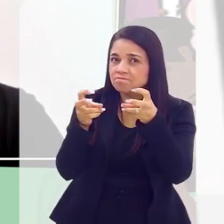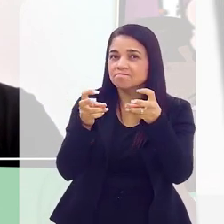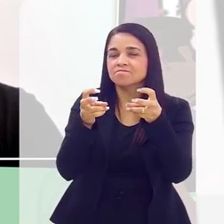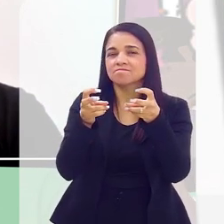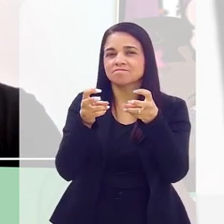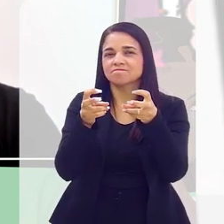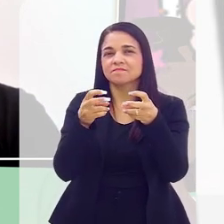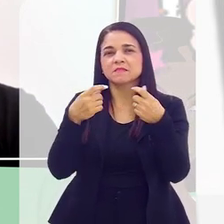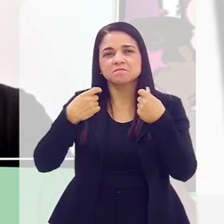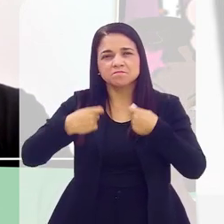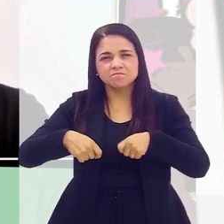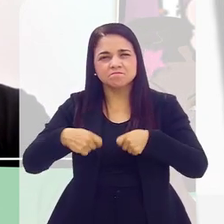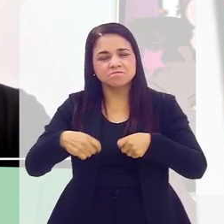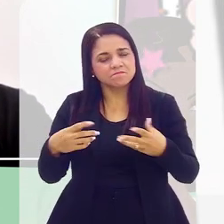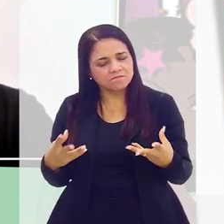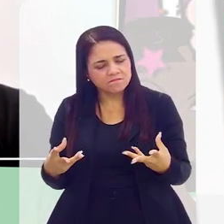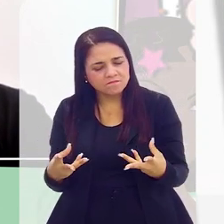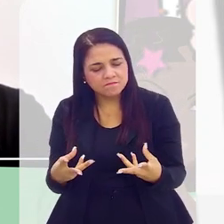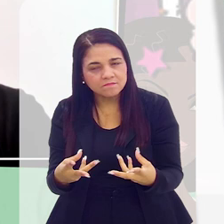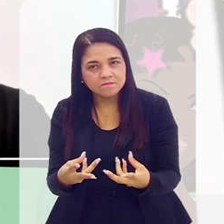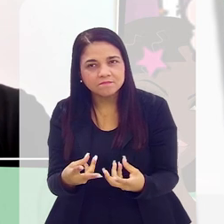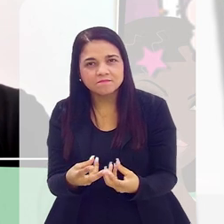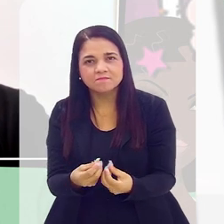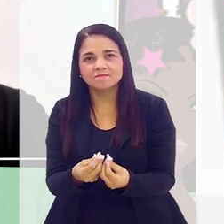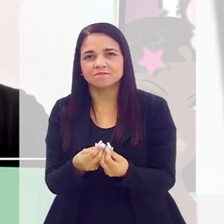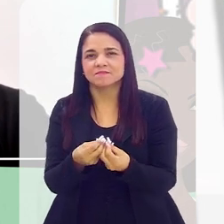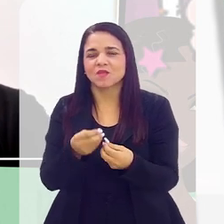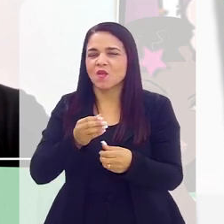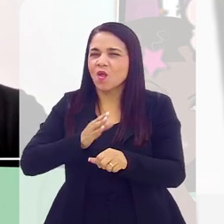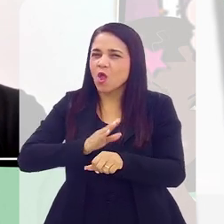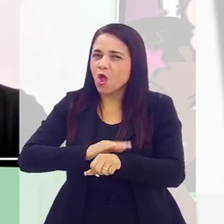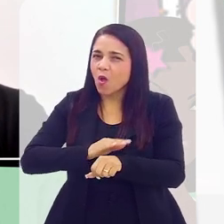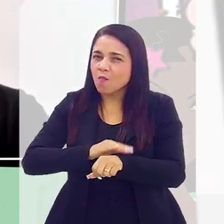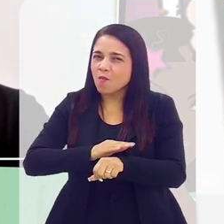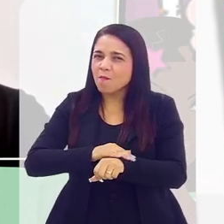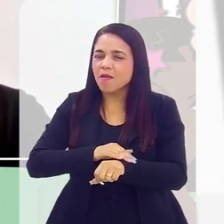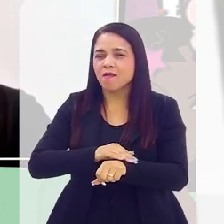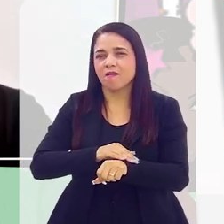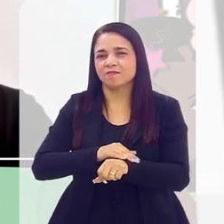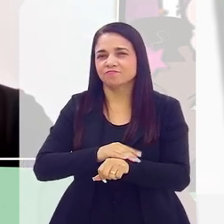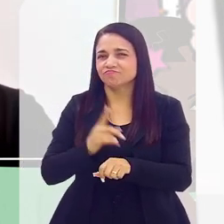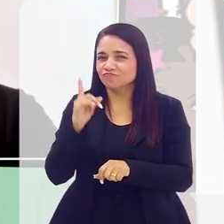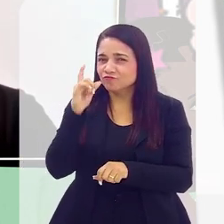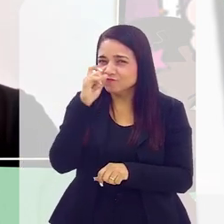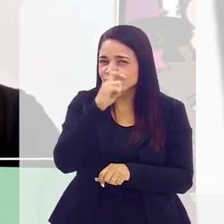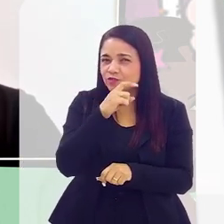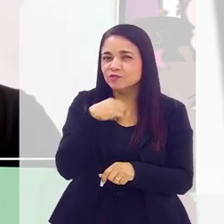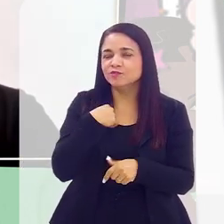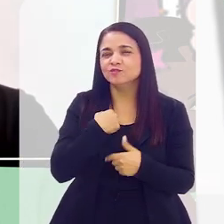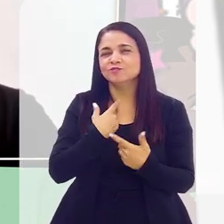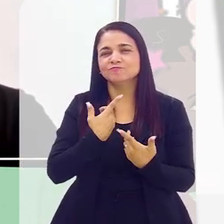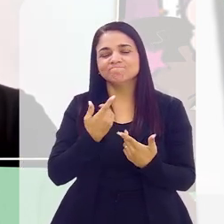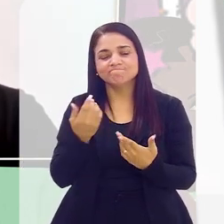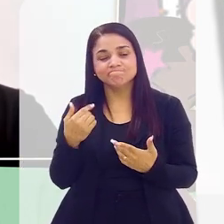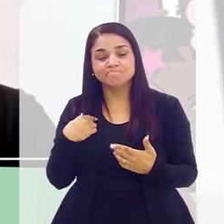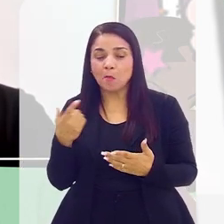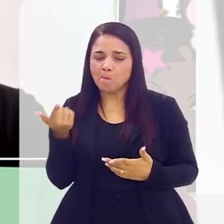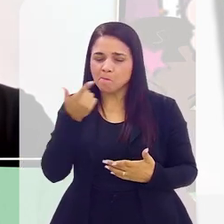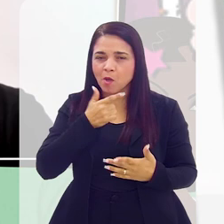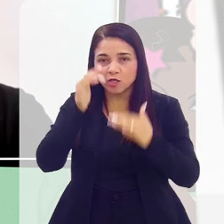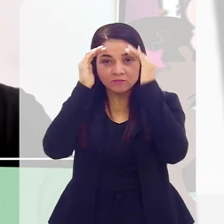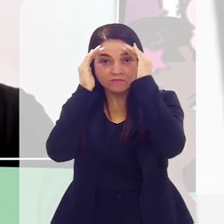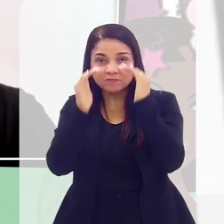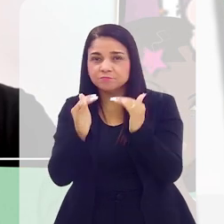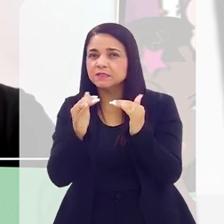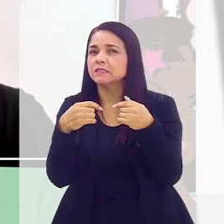que precisa-se também de sensibilidade, né? É um momento muito delicado saber até onde pode ir, até onde